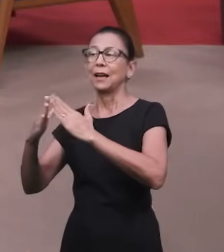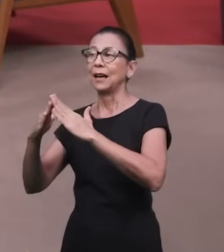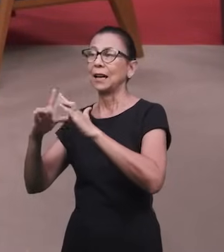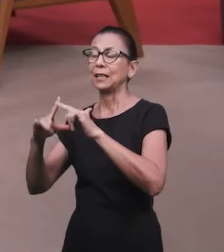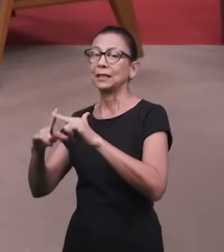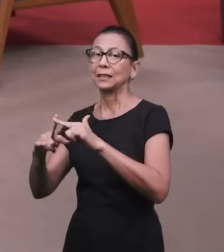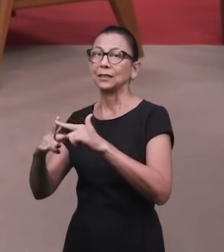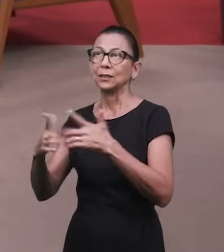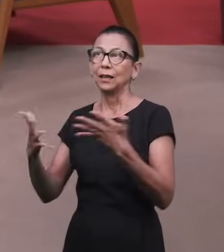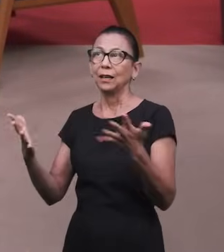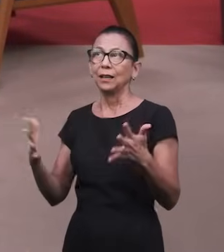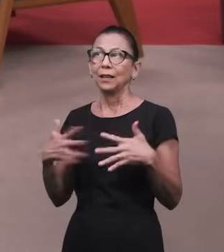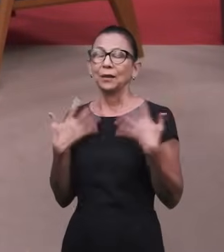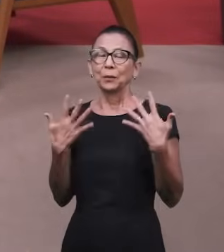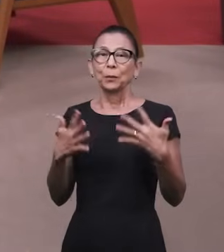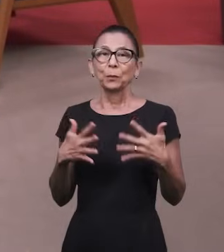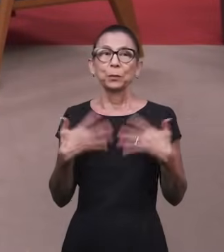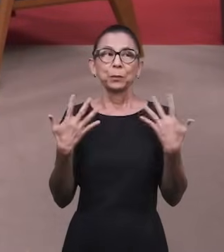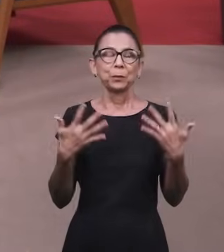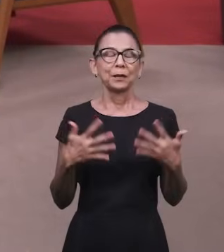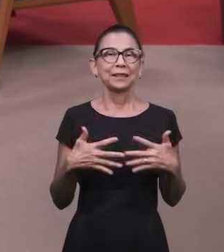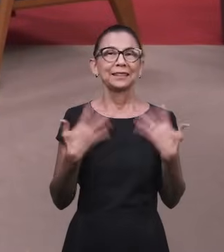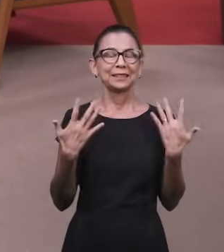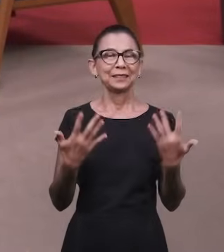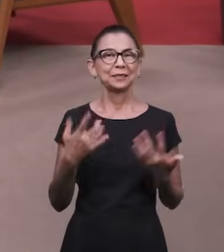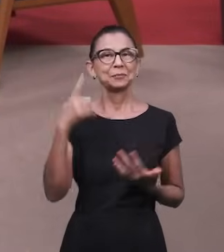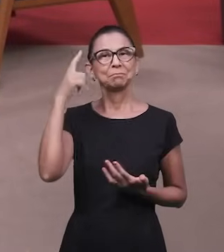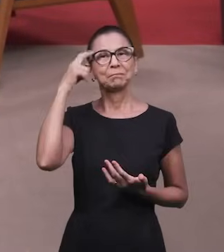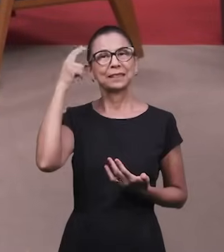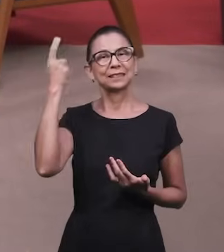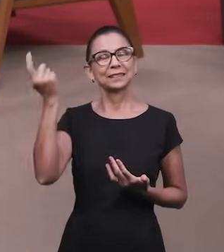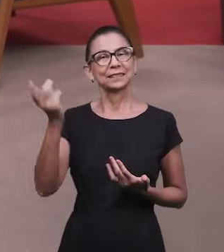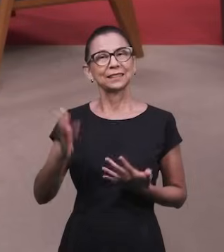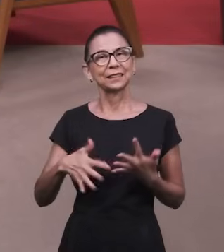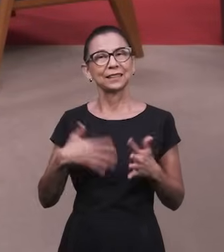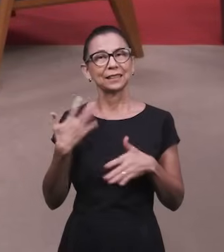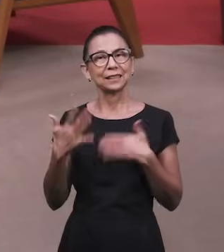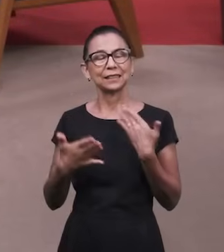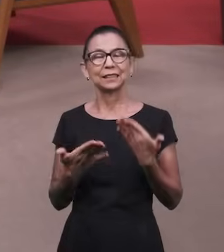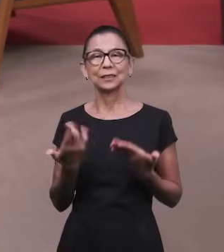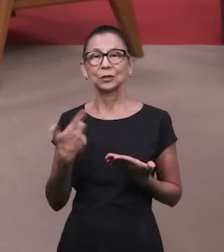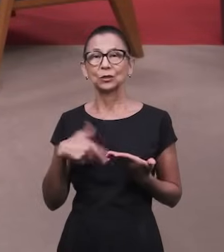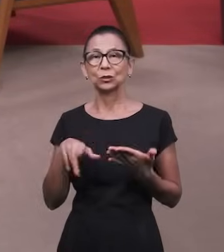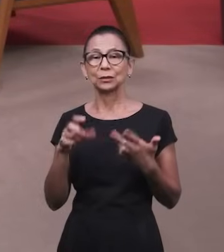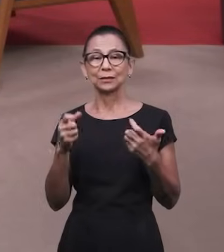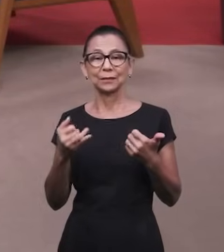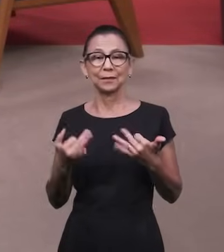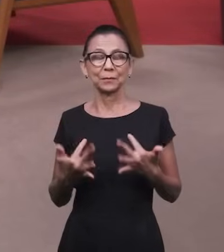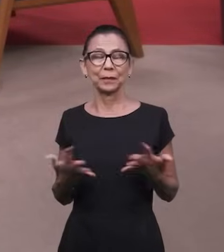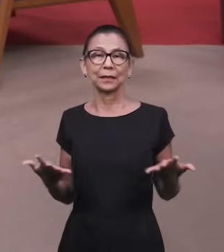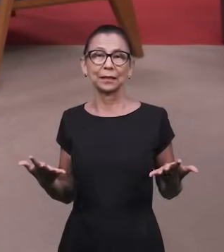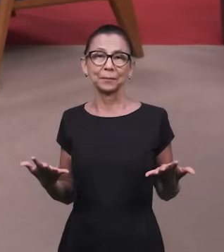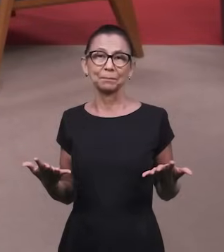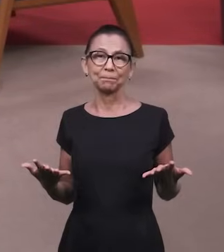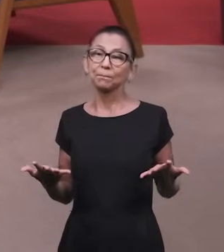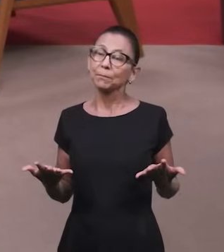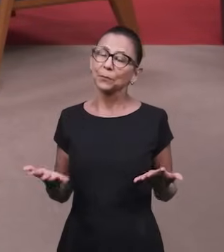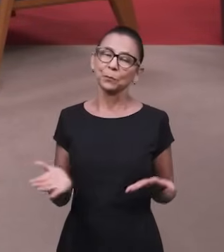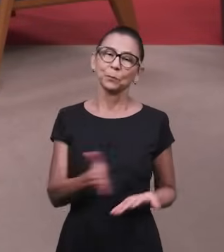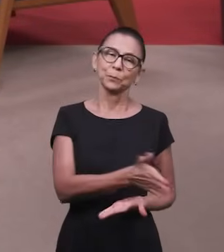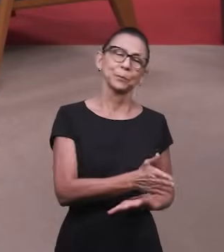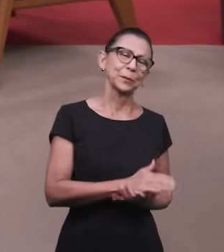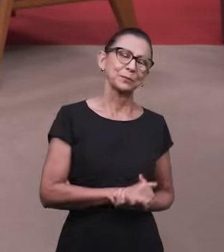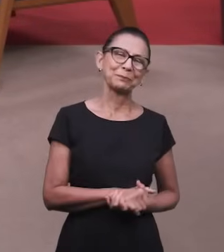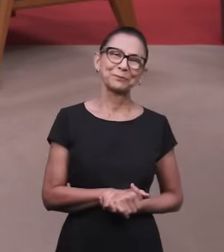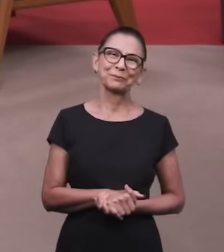traz um júbilo tão grande, quanto maior será o júbilo. Amém. Que isso é aqui no momento do arrebatamento da igreja. Amém. Glória a Glórias Jesus. a Mas Deus. a gente